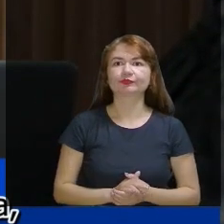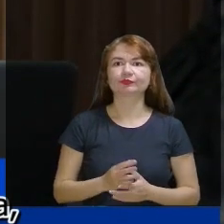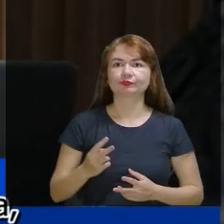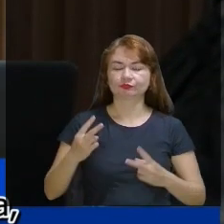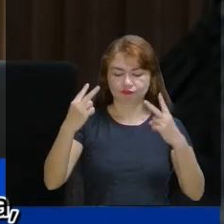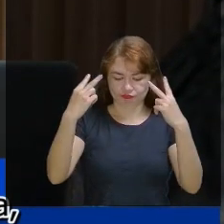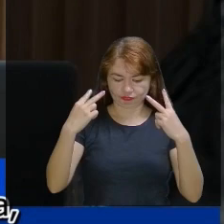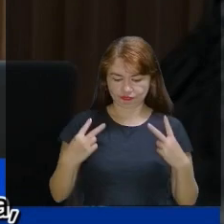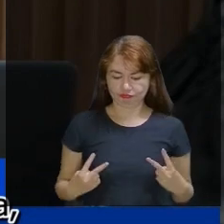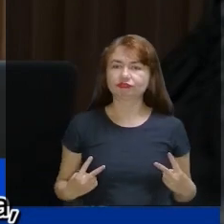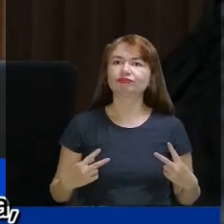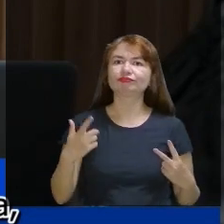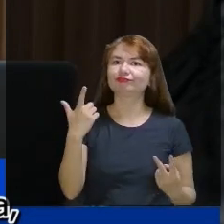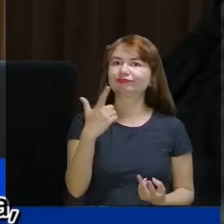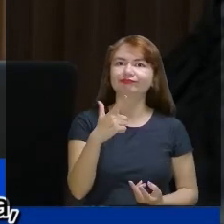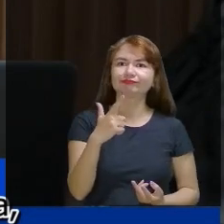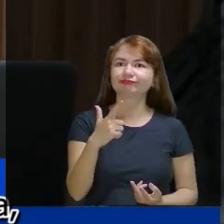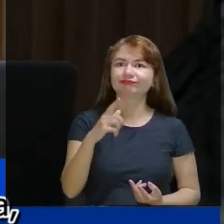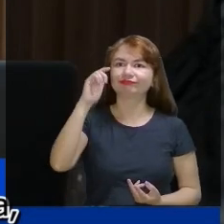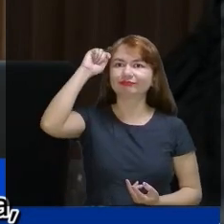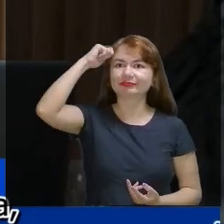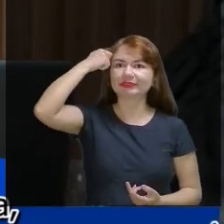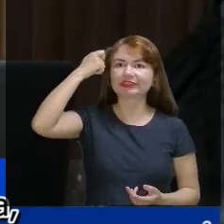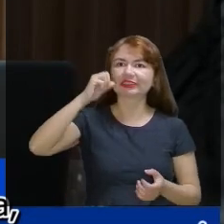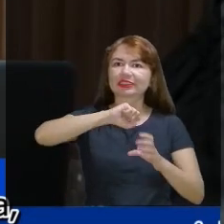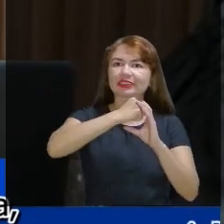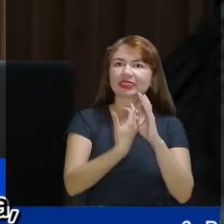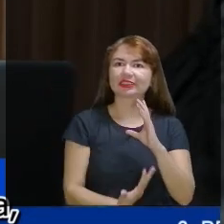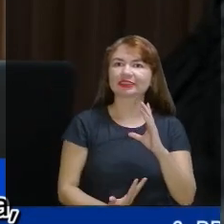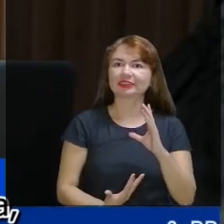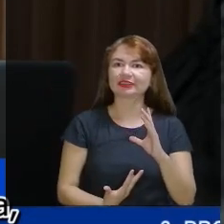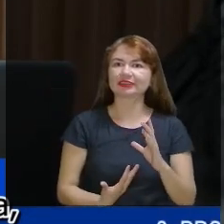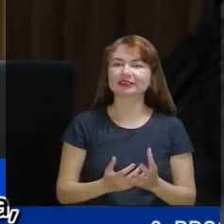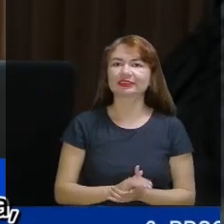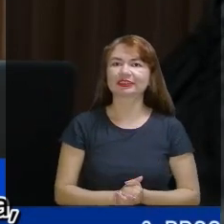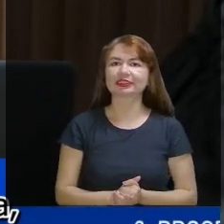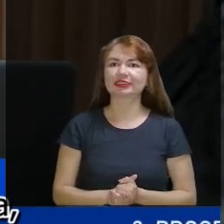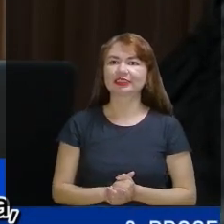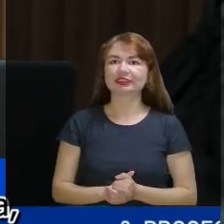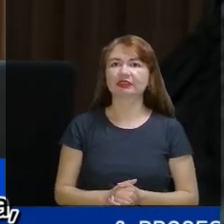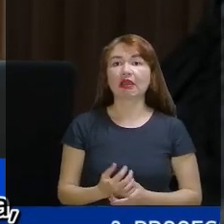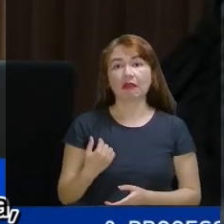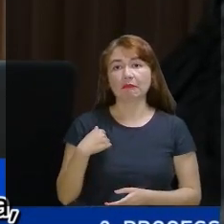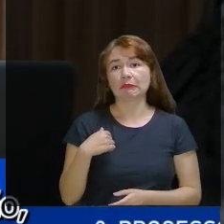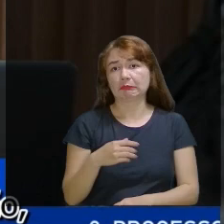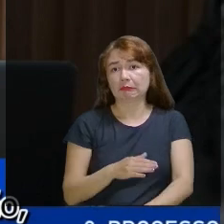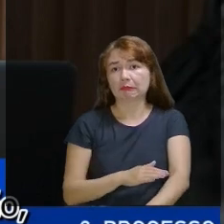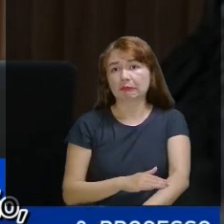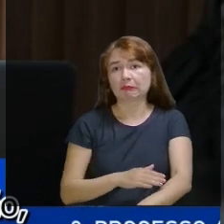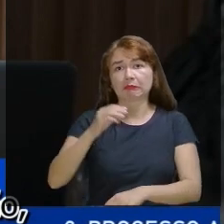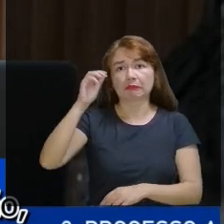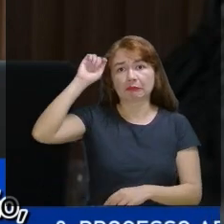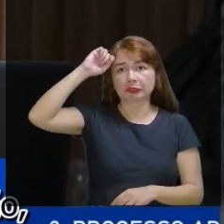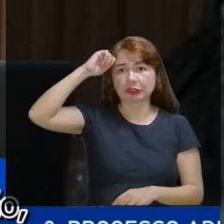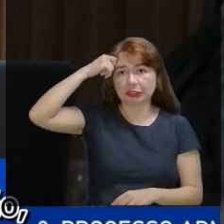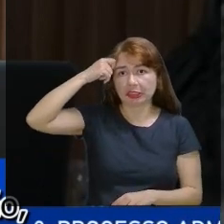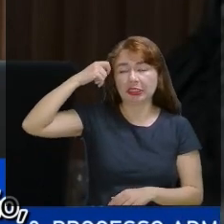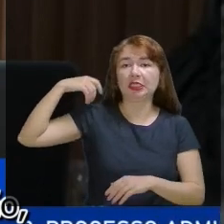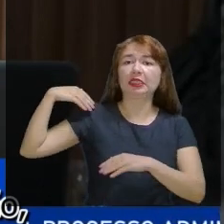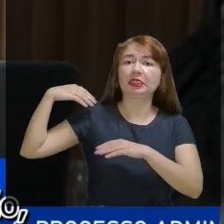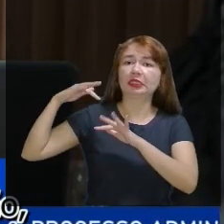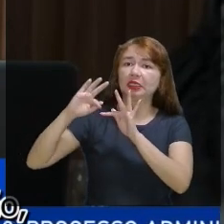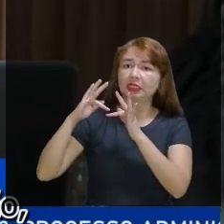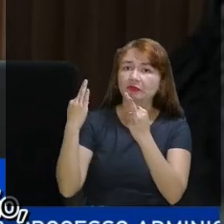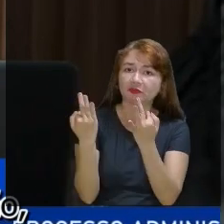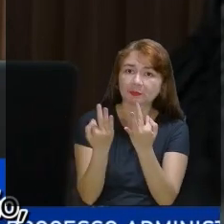visualmente não tenham qualquer traço, né, da população preta, elas se autodeclaram como descendentes, né,